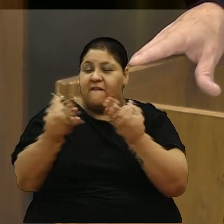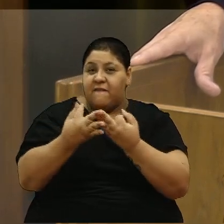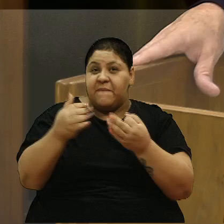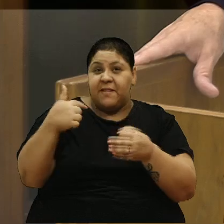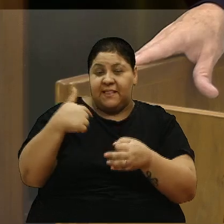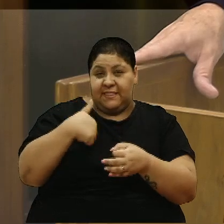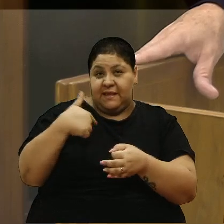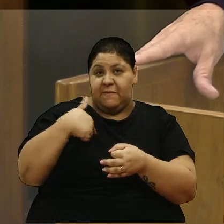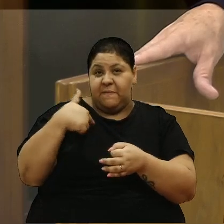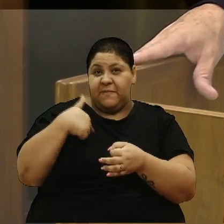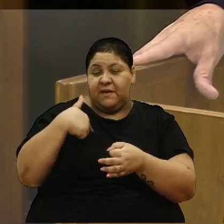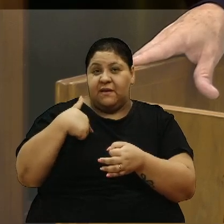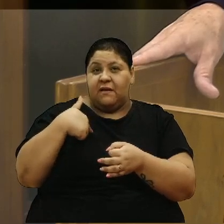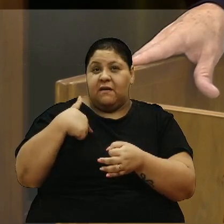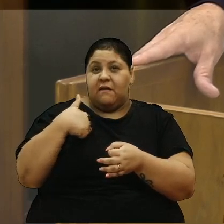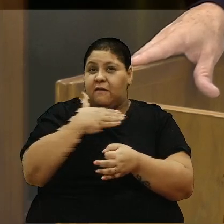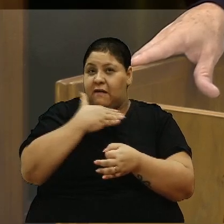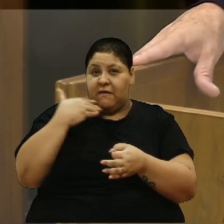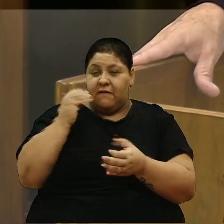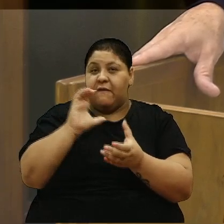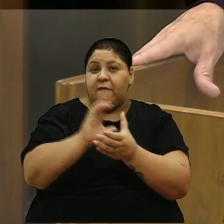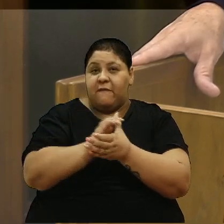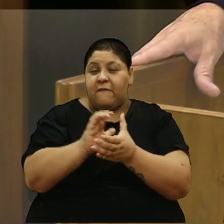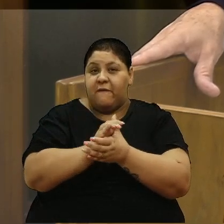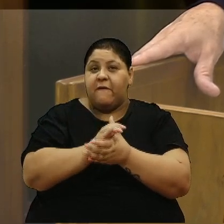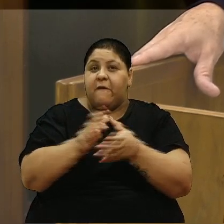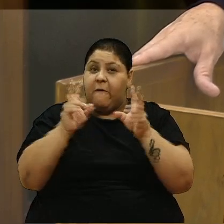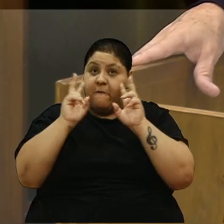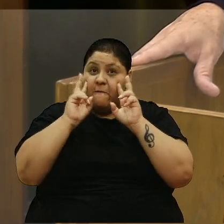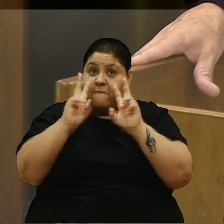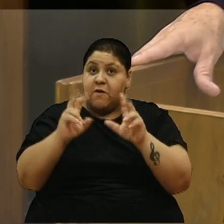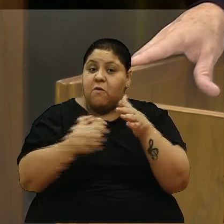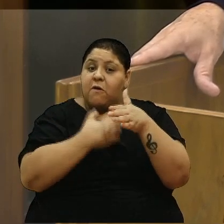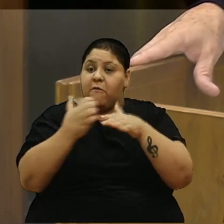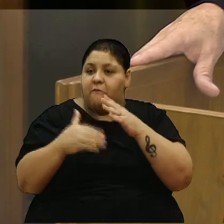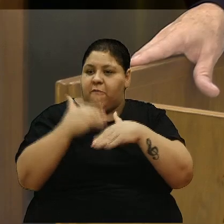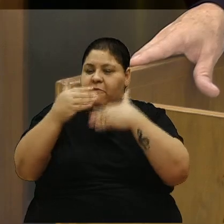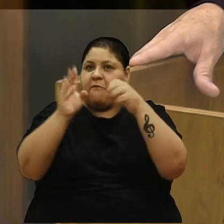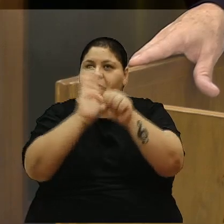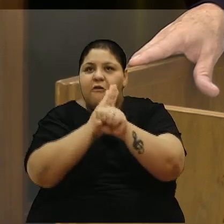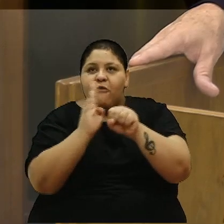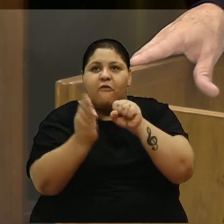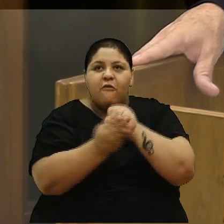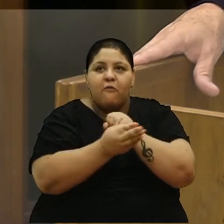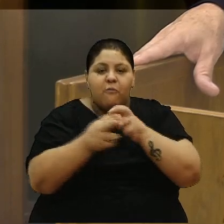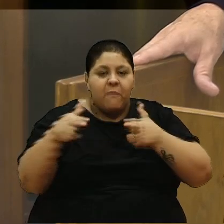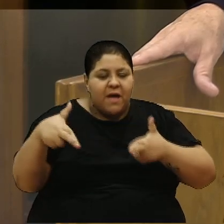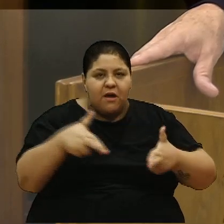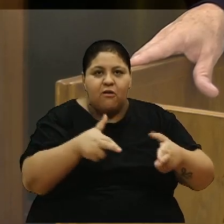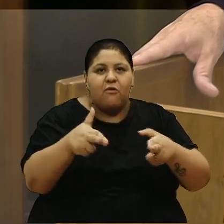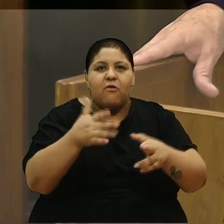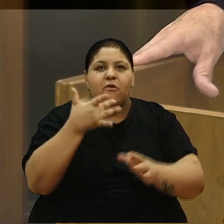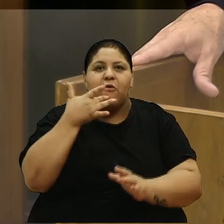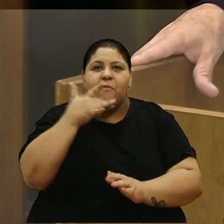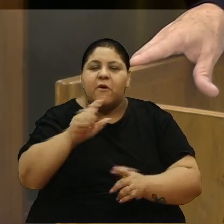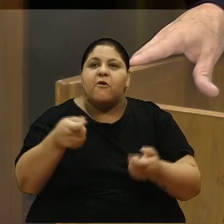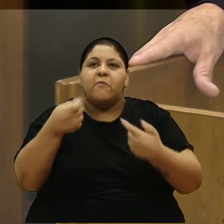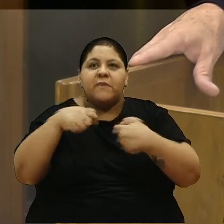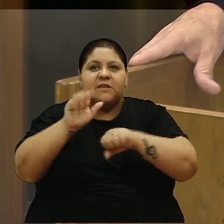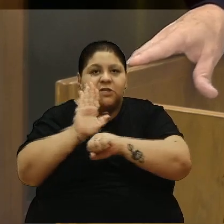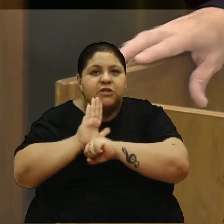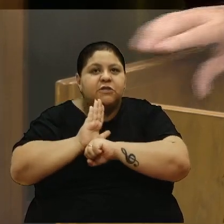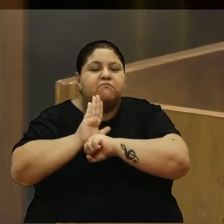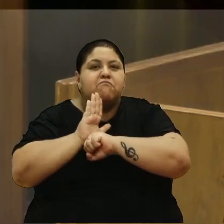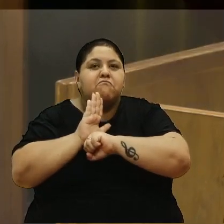anos, amiga do seu Sérgio, e viu essa empresa crescer. E o bairro Rio Branco deve muito à Autotrave.